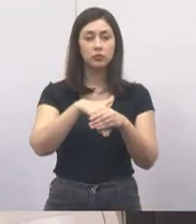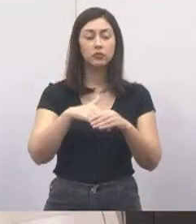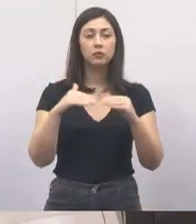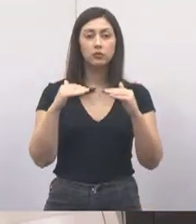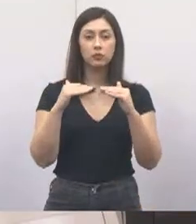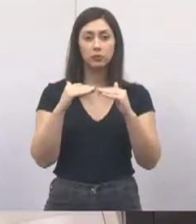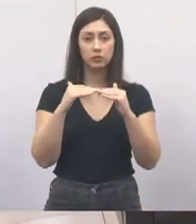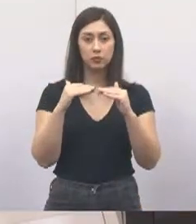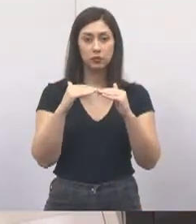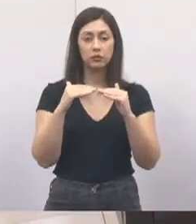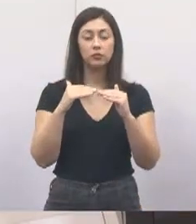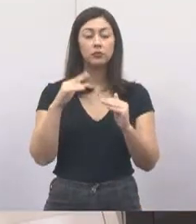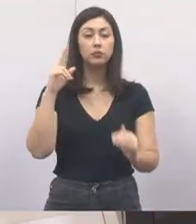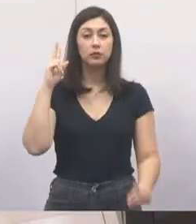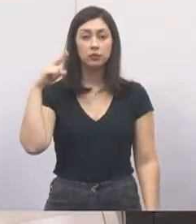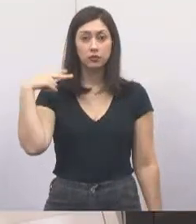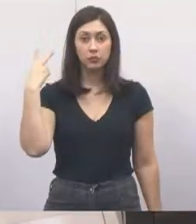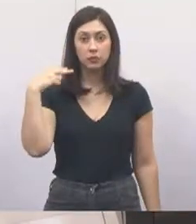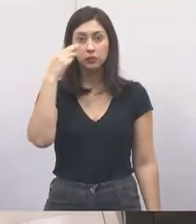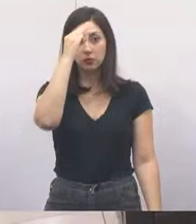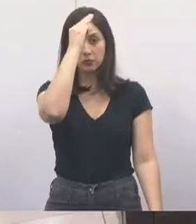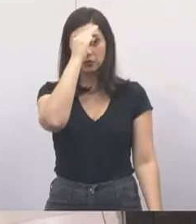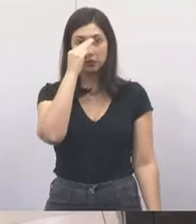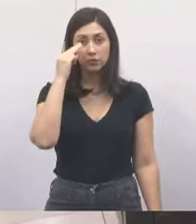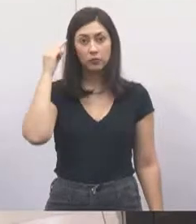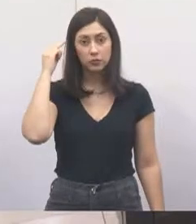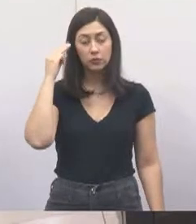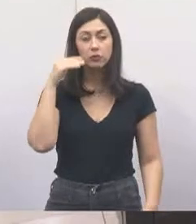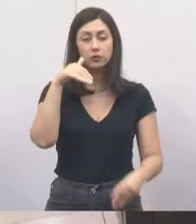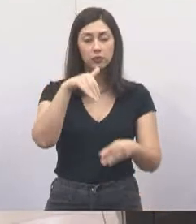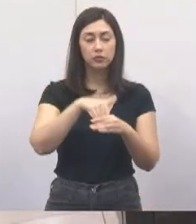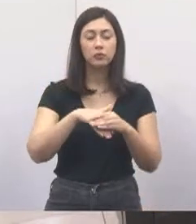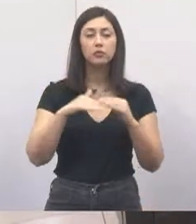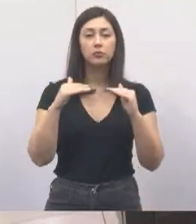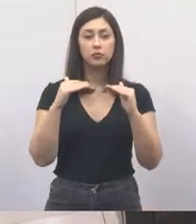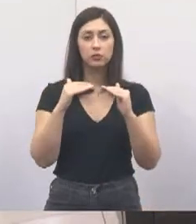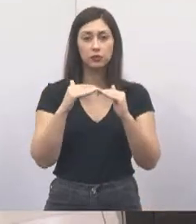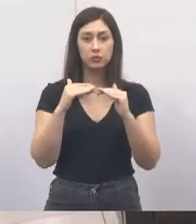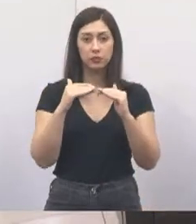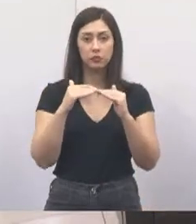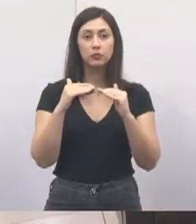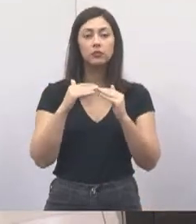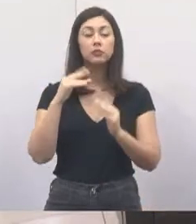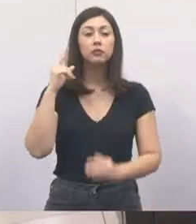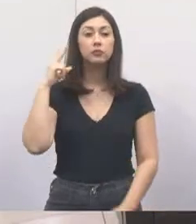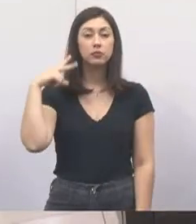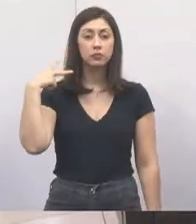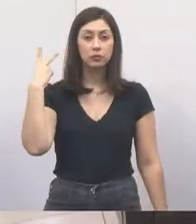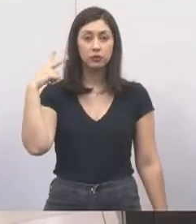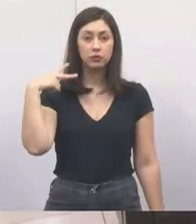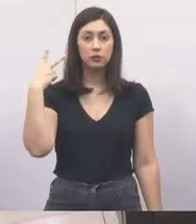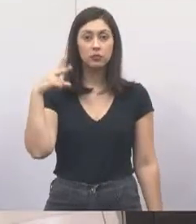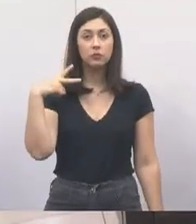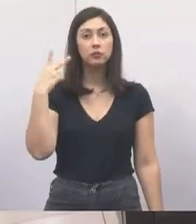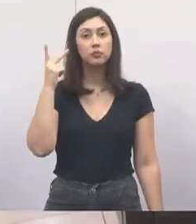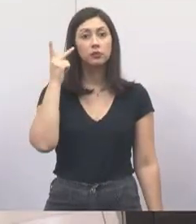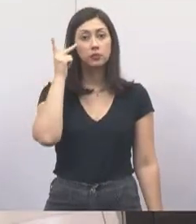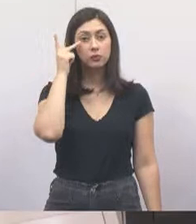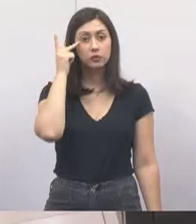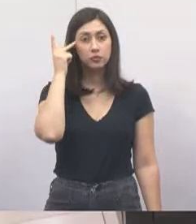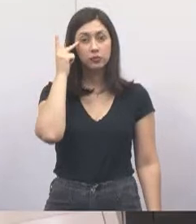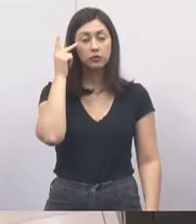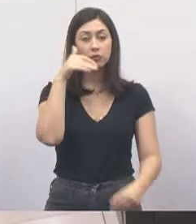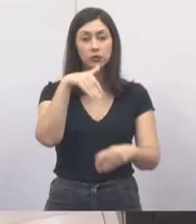favorável. Como vota a vereadora Maria Amélia? Favorável. Como vota o vereador Paulinho do